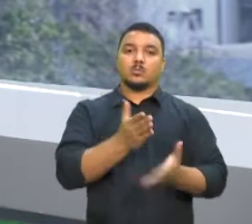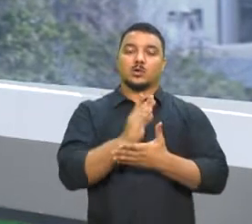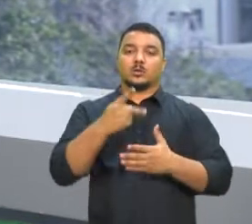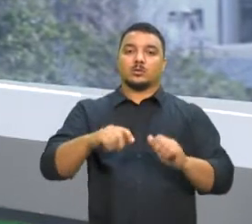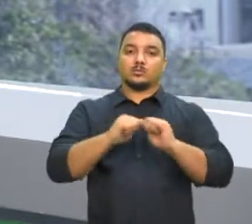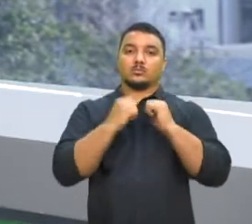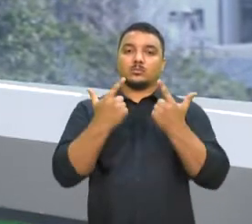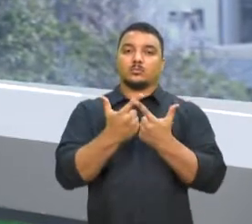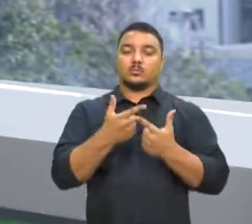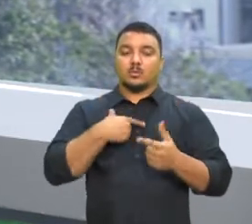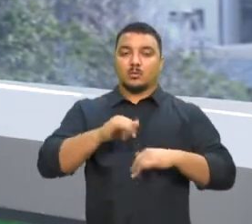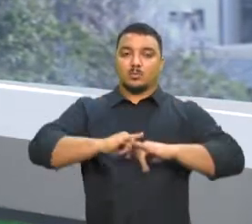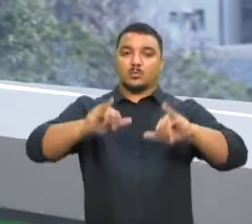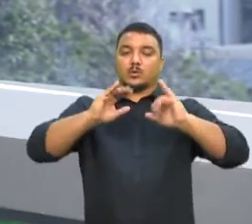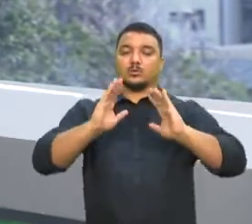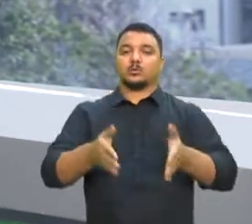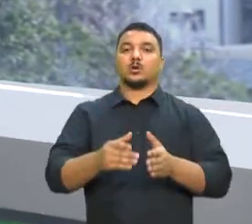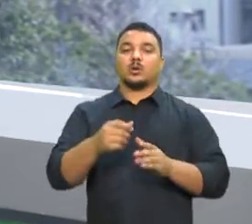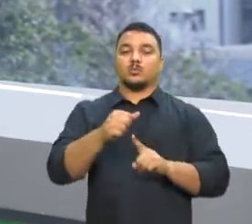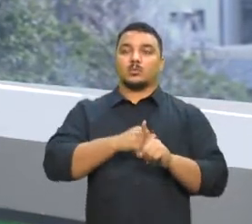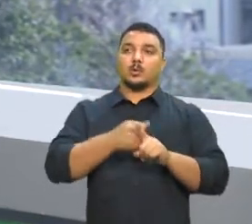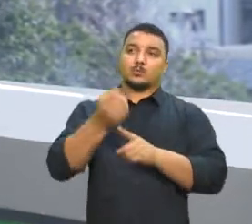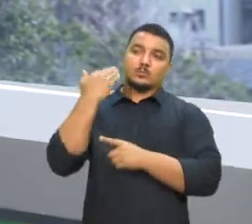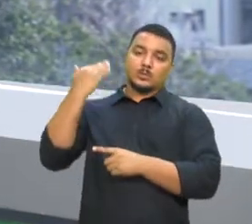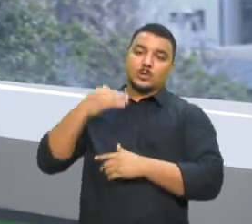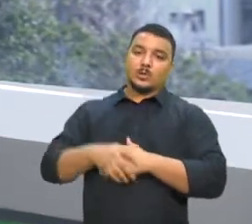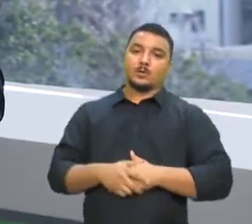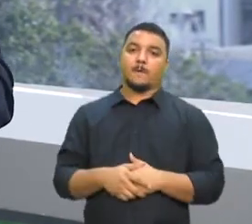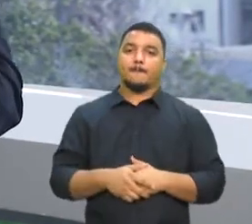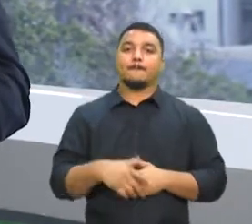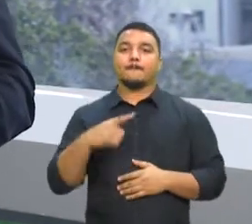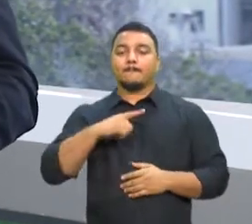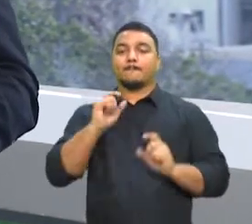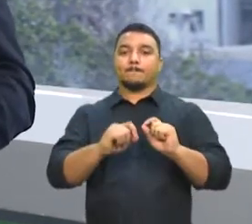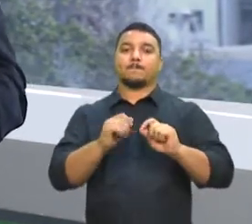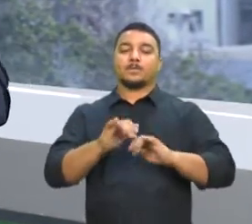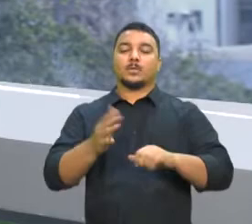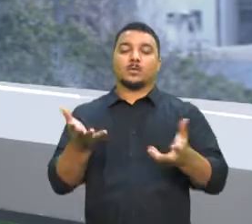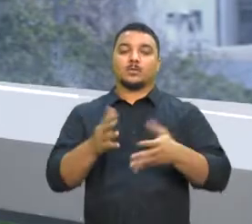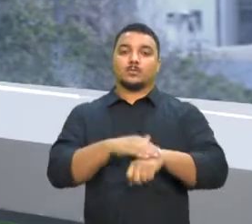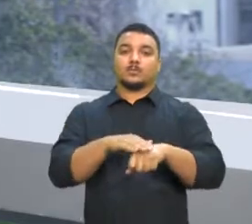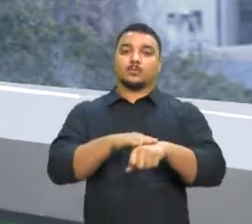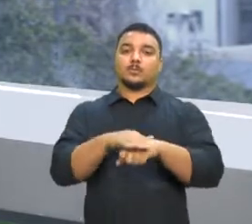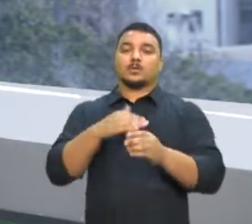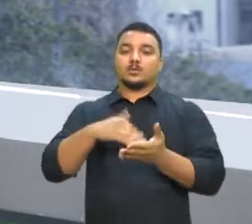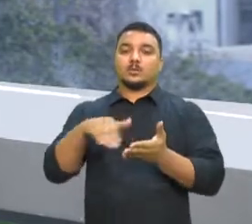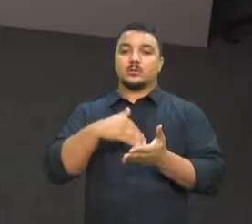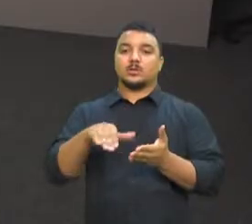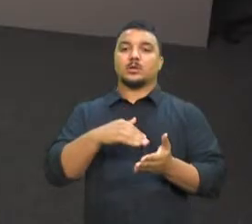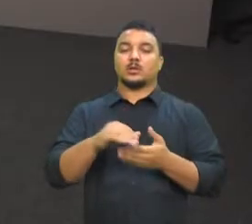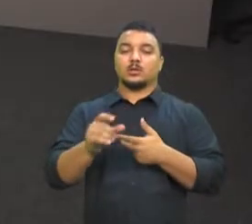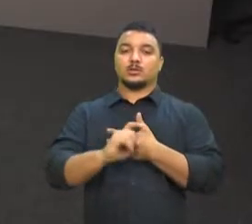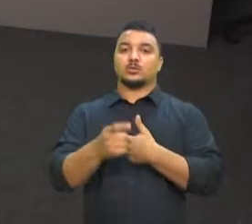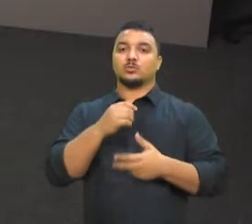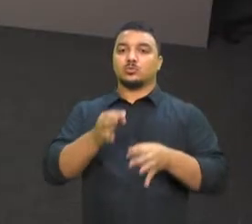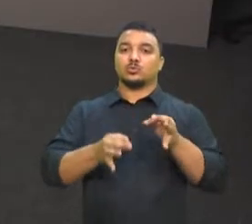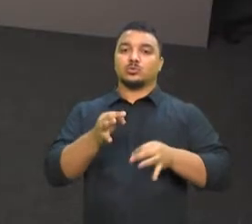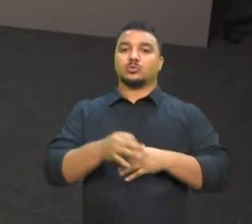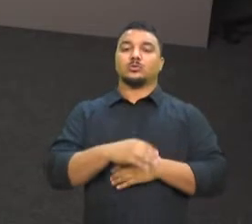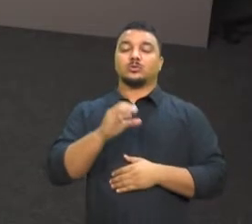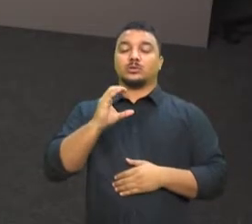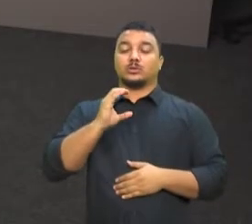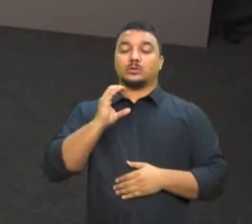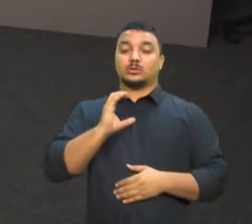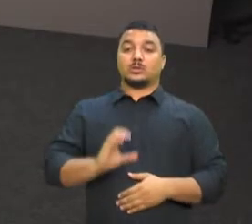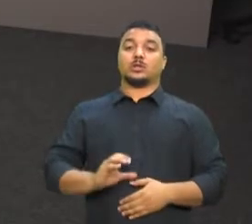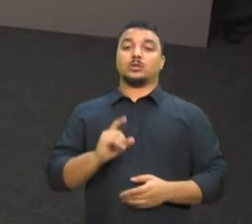no Diário Oficial no mês passado. Sobre esse assunto, a gente conversa agora com a secretária executiva de Justiça, Cidadania e